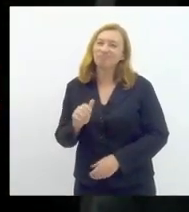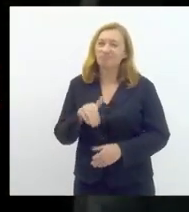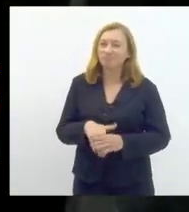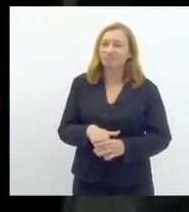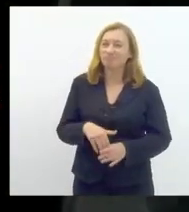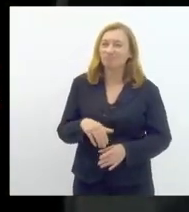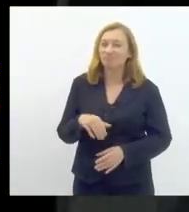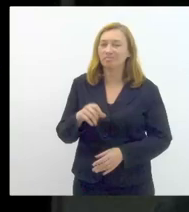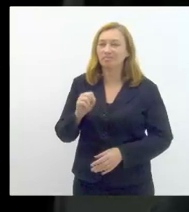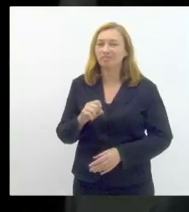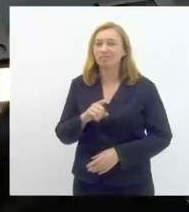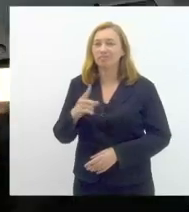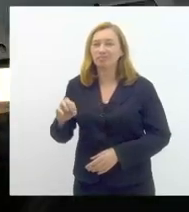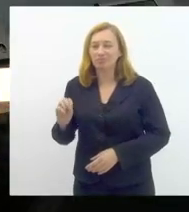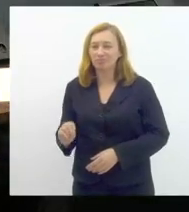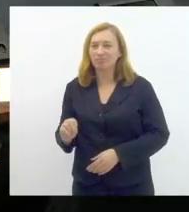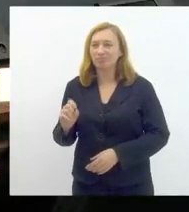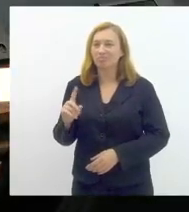São Vitelis.